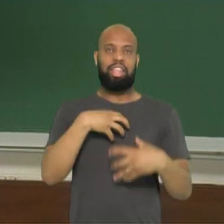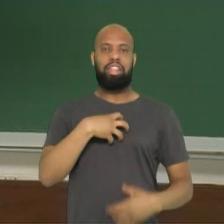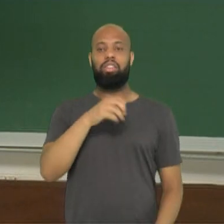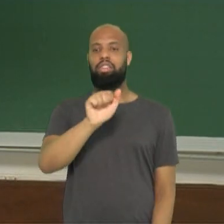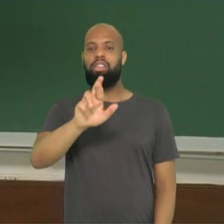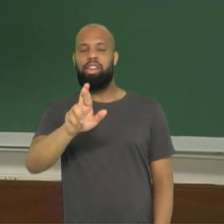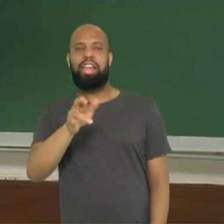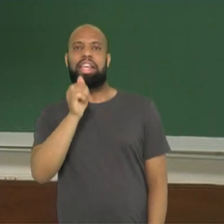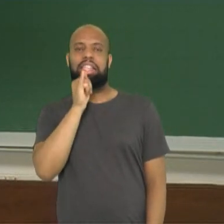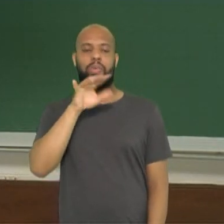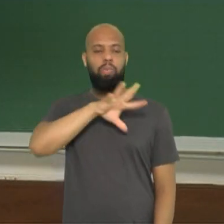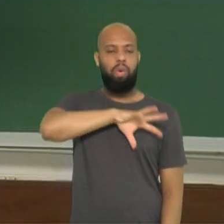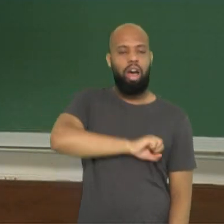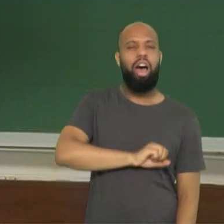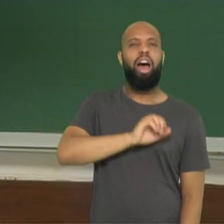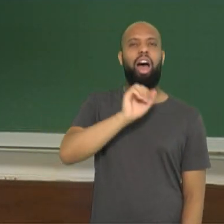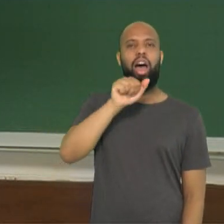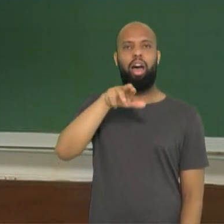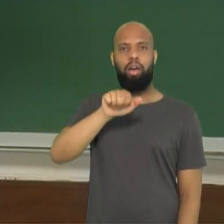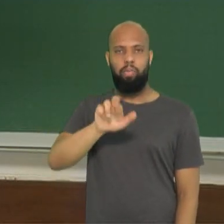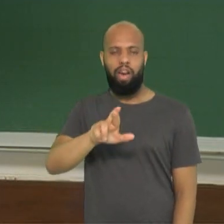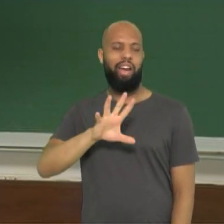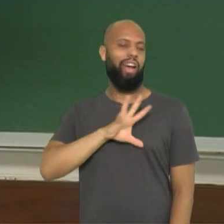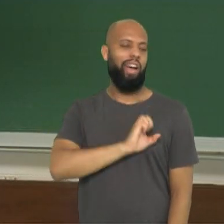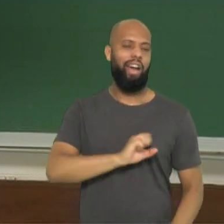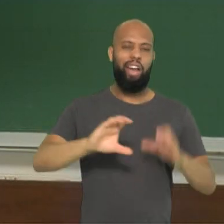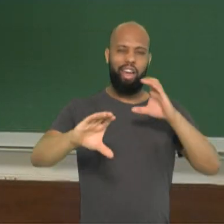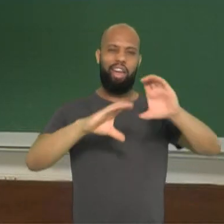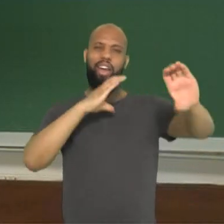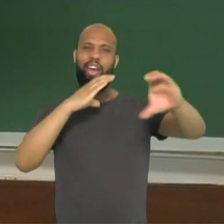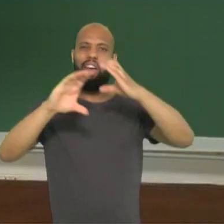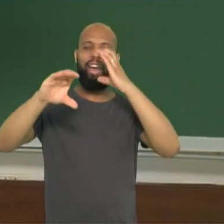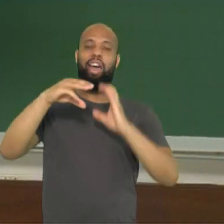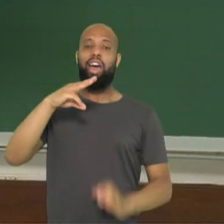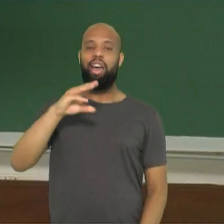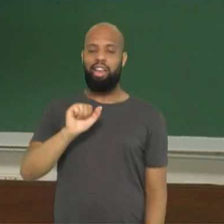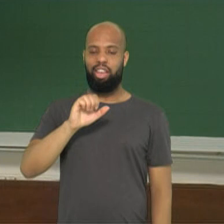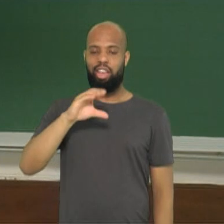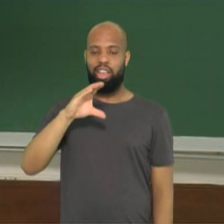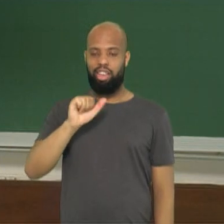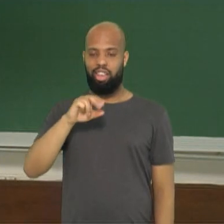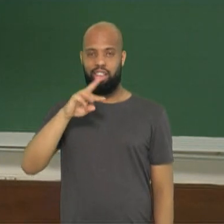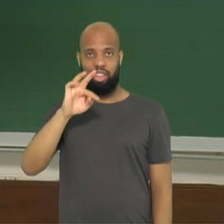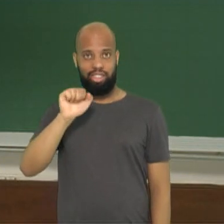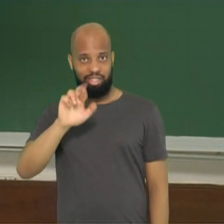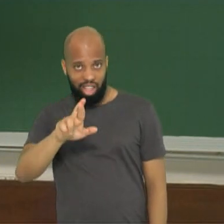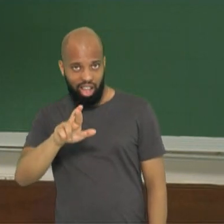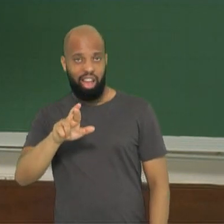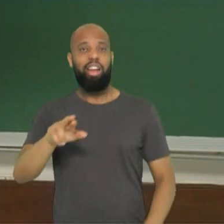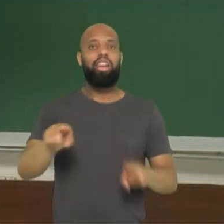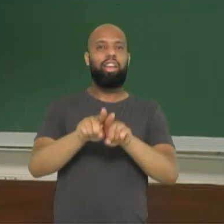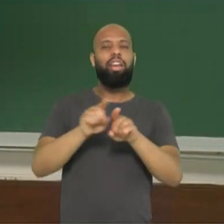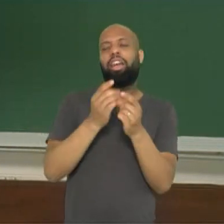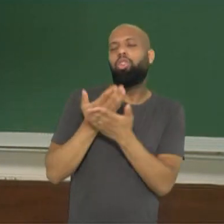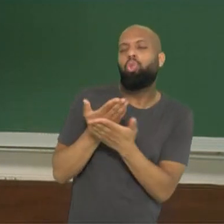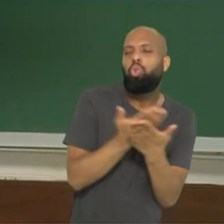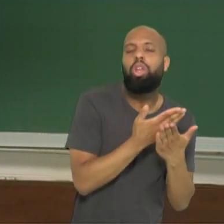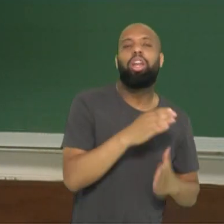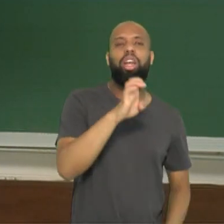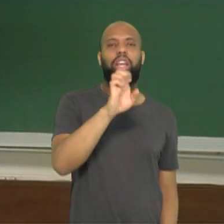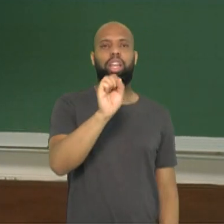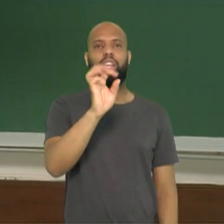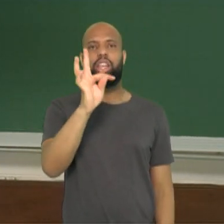por exemplo amar, cantar, estudar, se ele termina em ar, você vai colocar essa